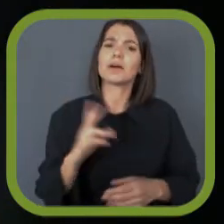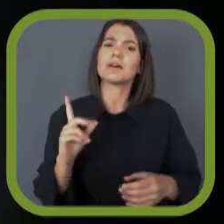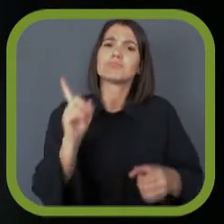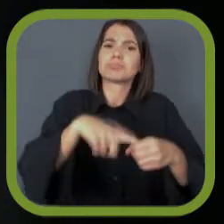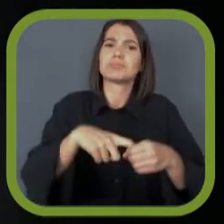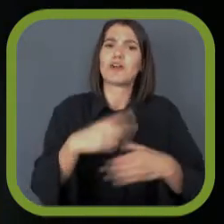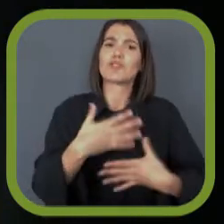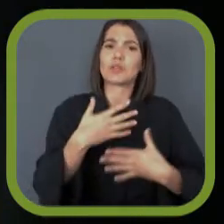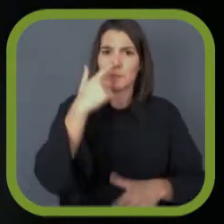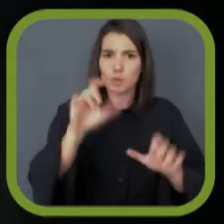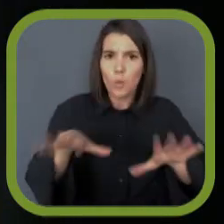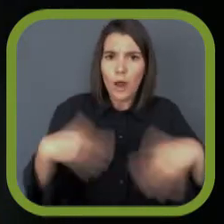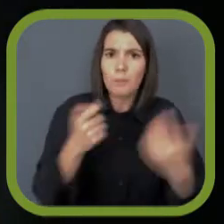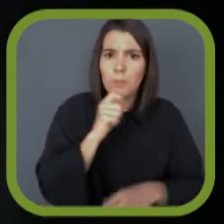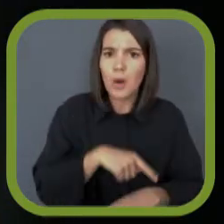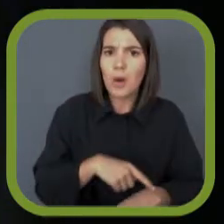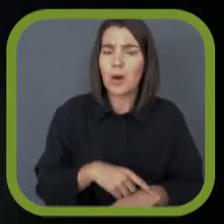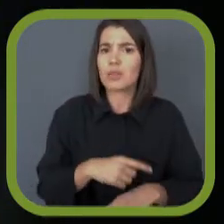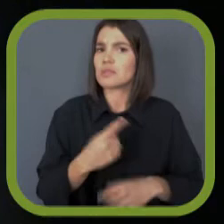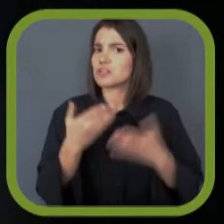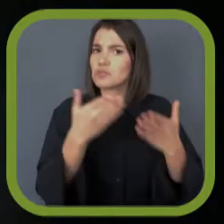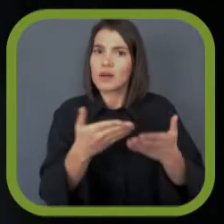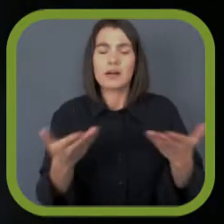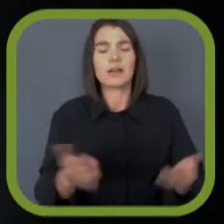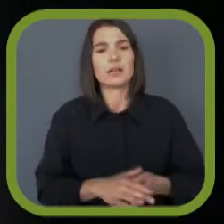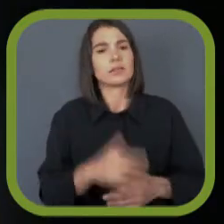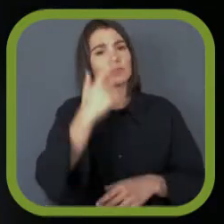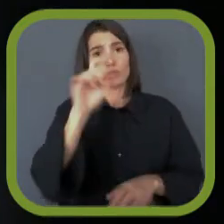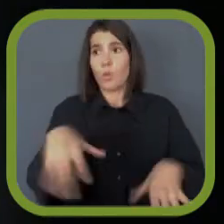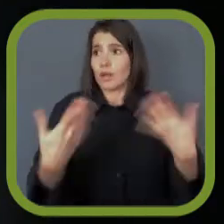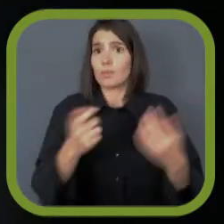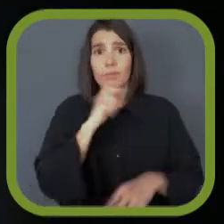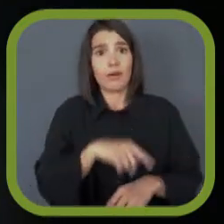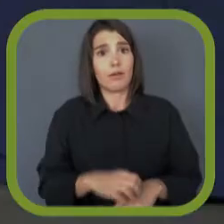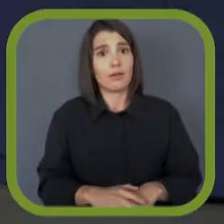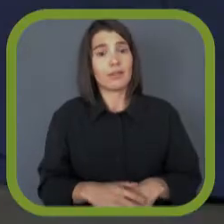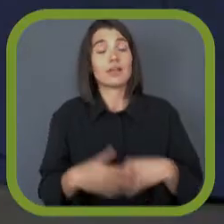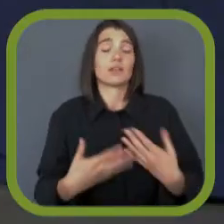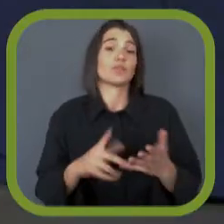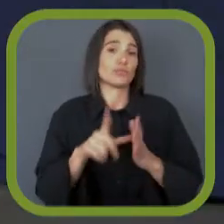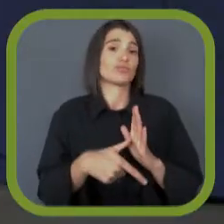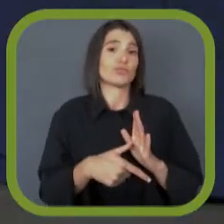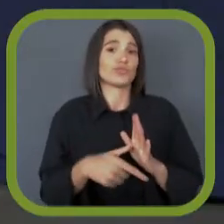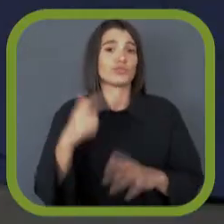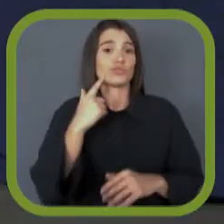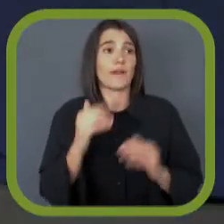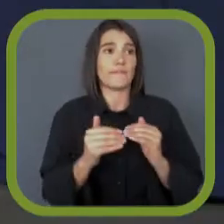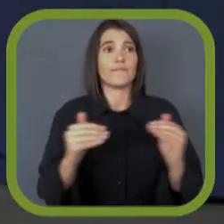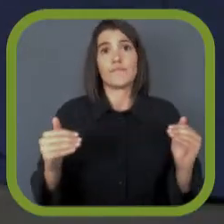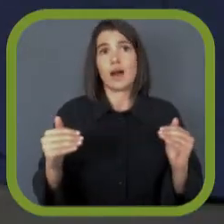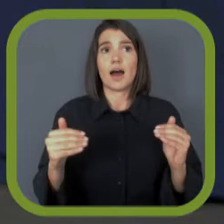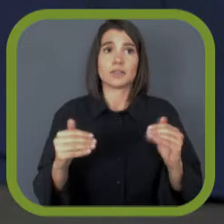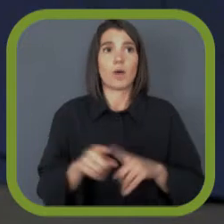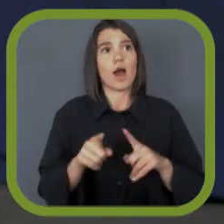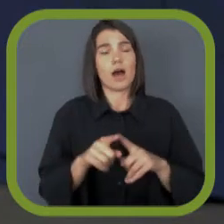pode se tornar voluntário da Open Air? Qualquer pessoa pode ajudar de alguma forma? Qualquer pessoa pode, embora hoje em dia o projeto já esteja numa